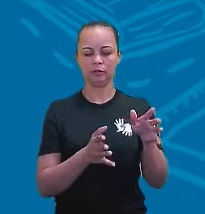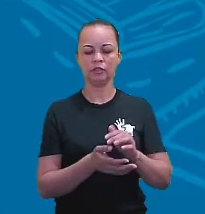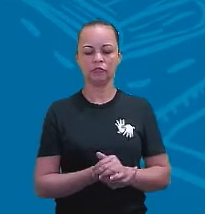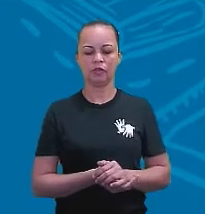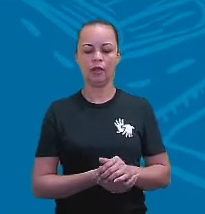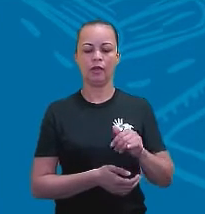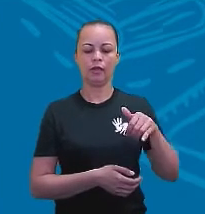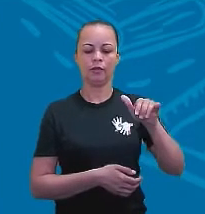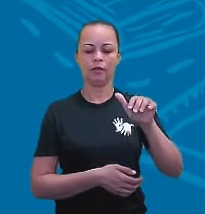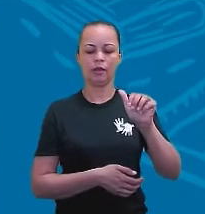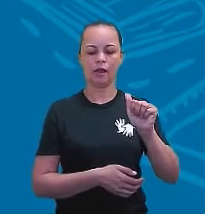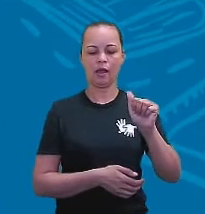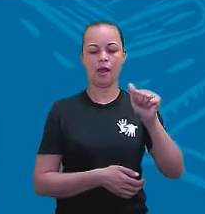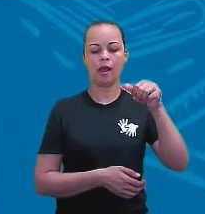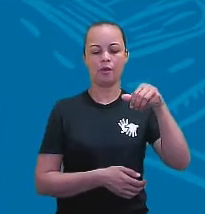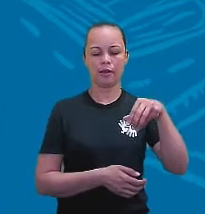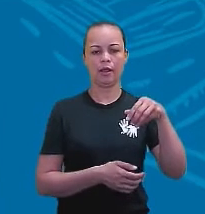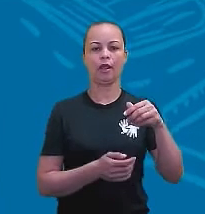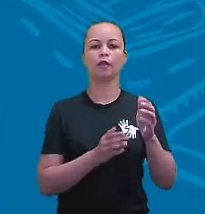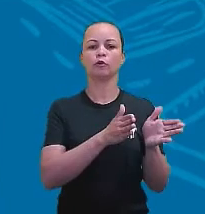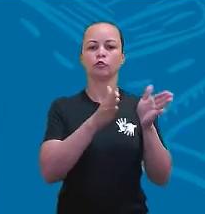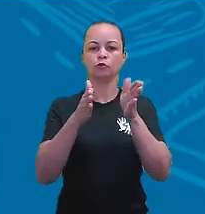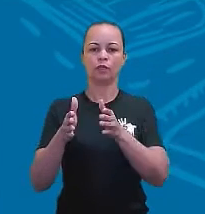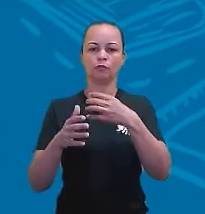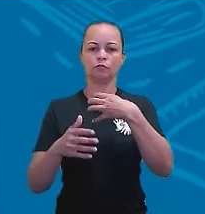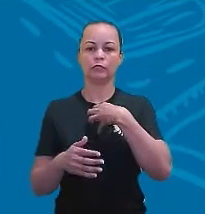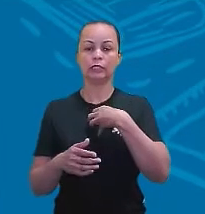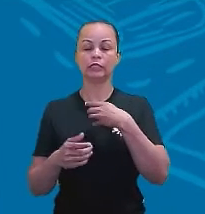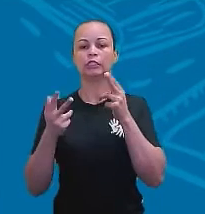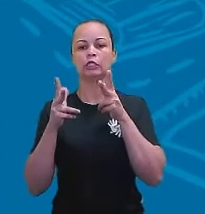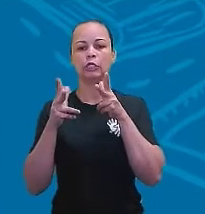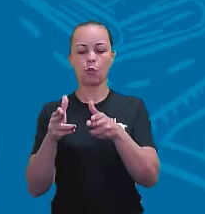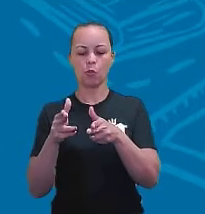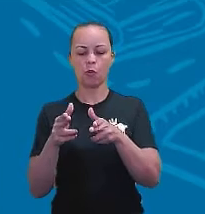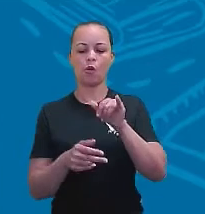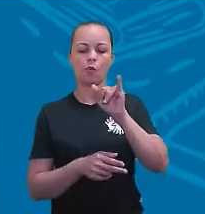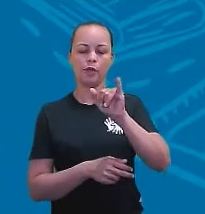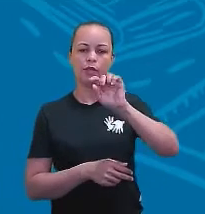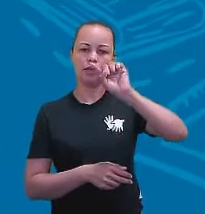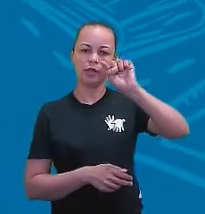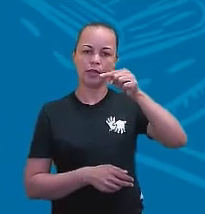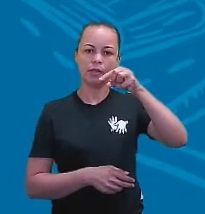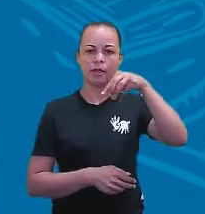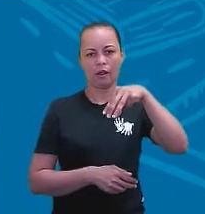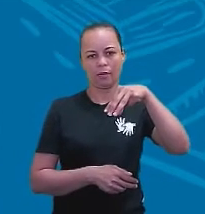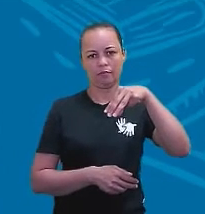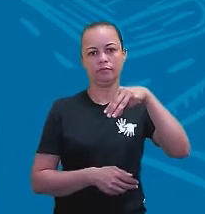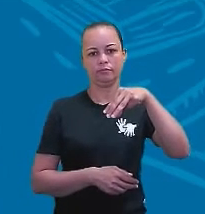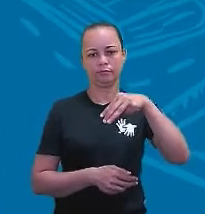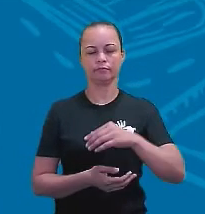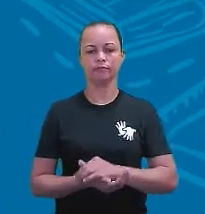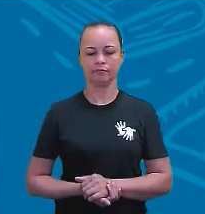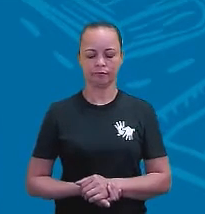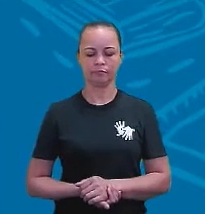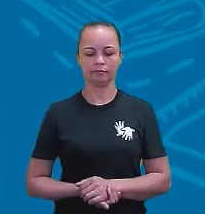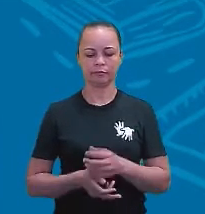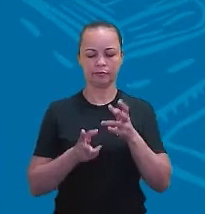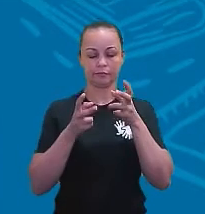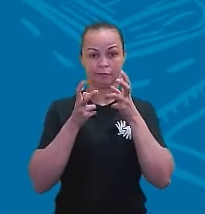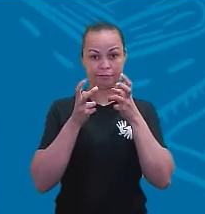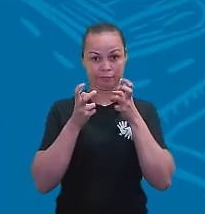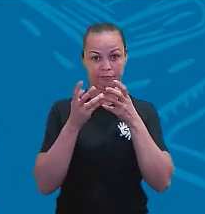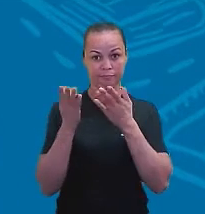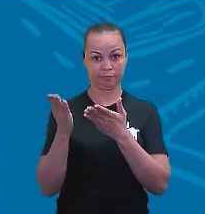am, do lado a gente tem o mesmo sentido, só que dessa forma, na forma contraída. I'm, nota, eu